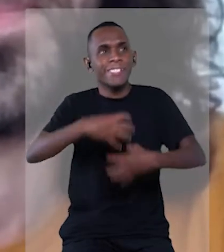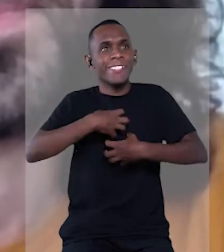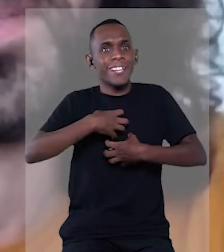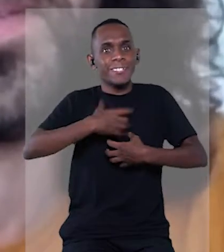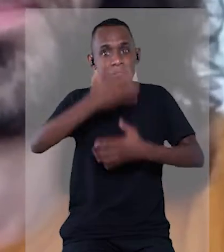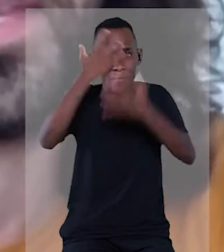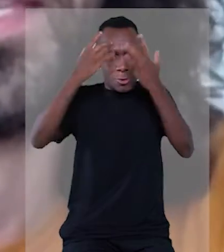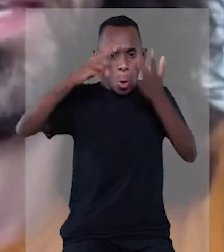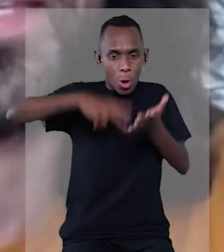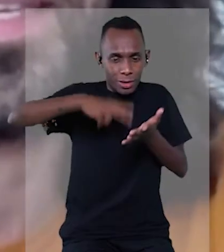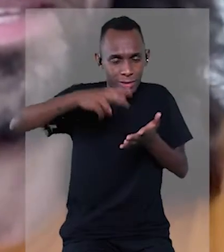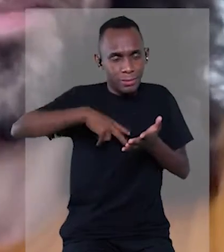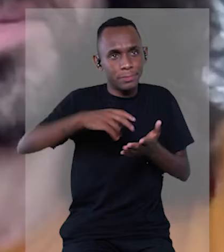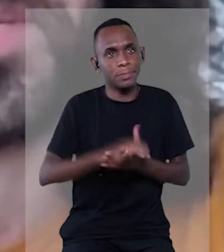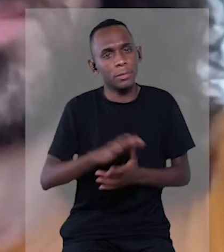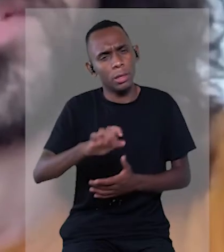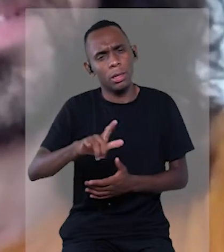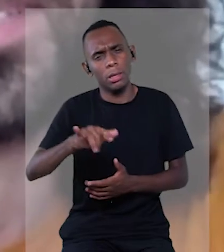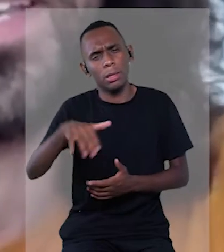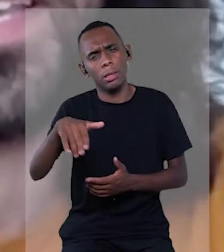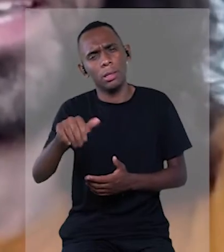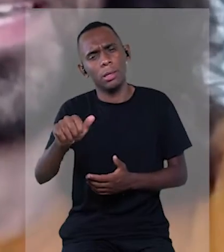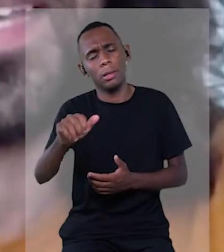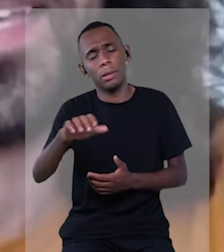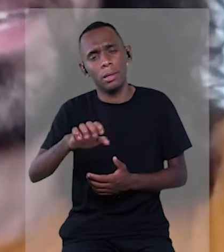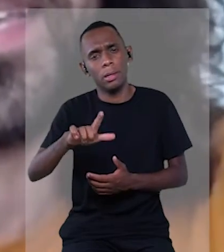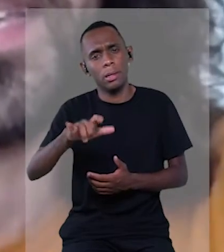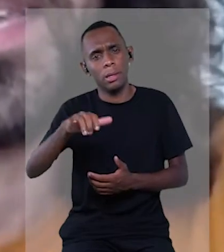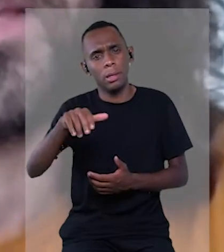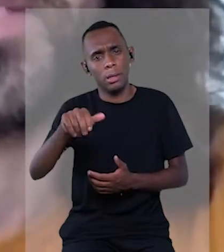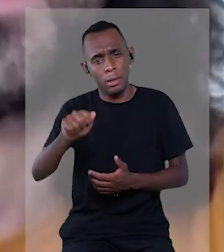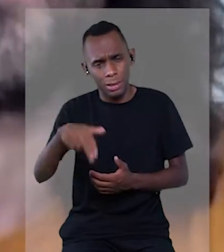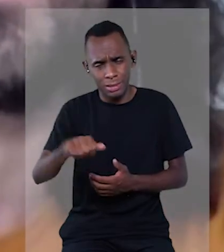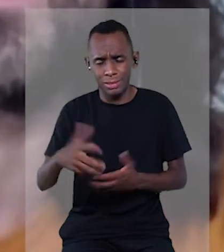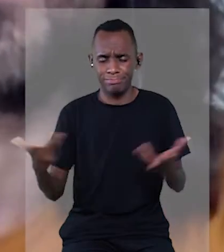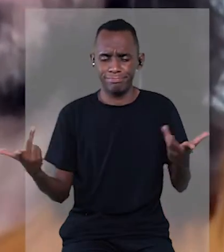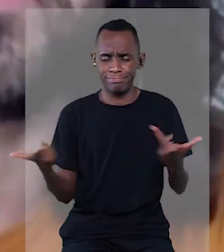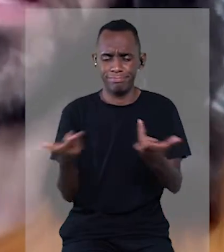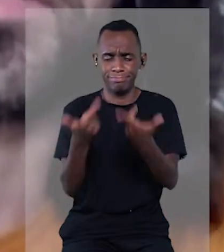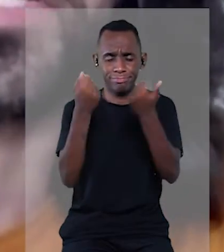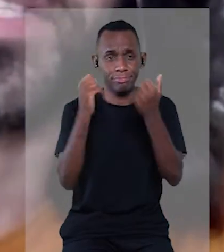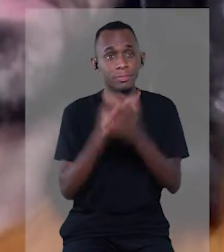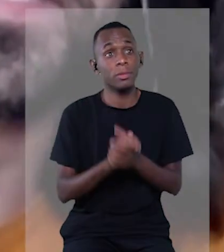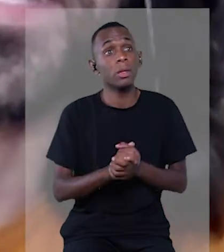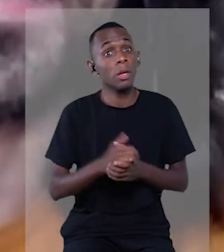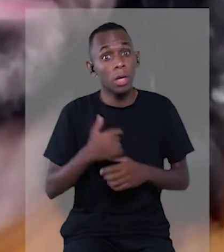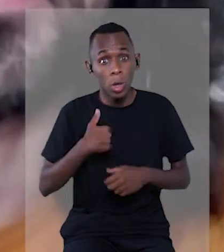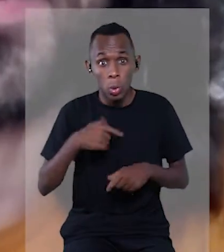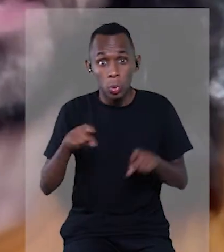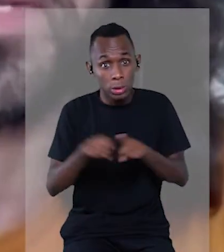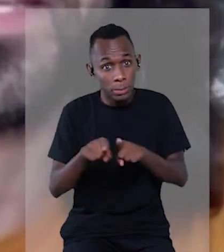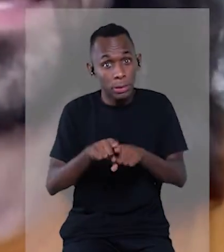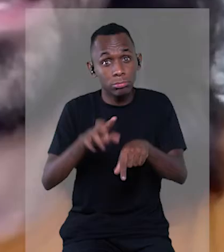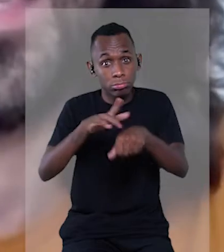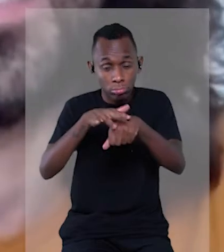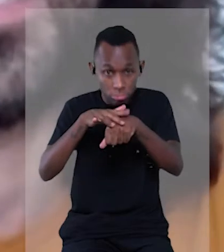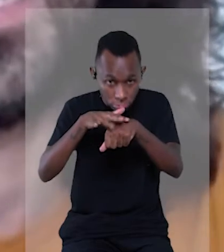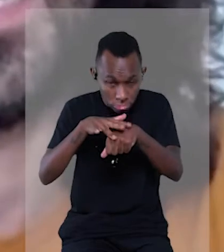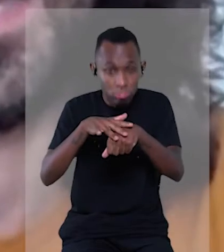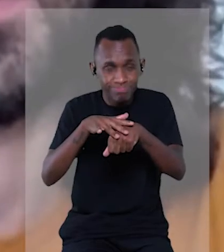né? Eliana é incrível, é maravilhosa. Eu já tive momentos, eu já adoeci de